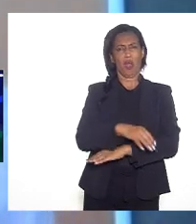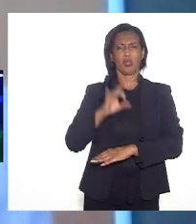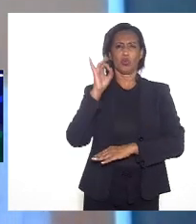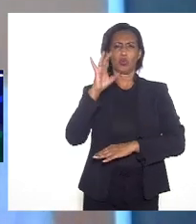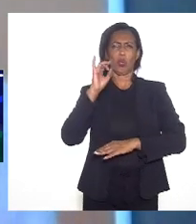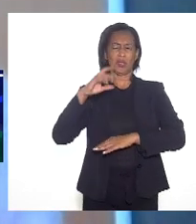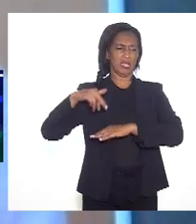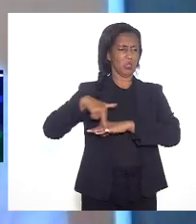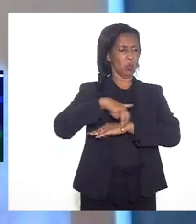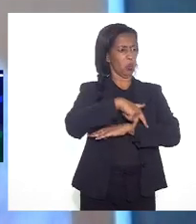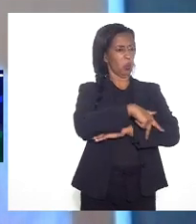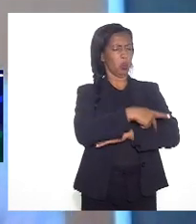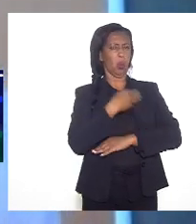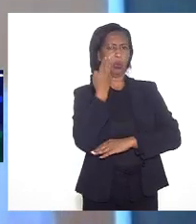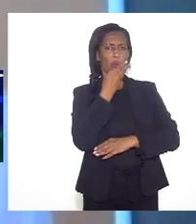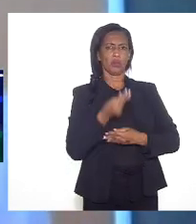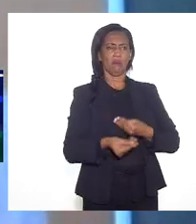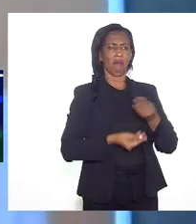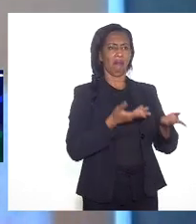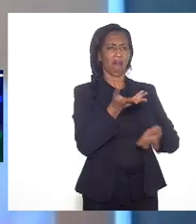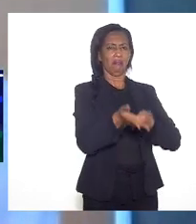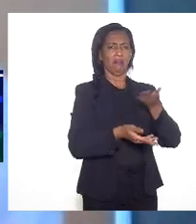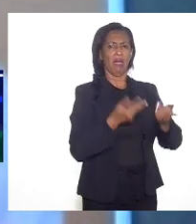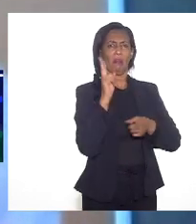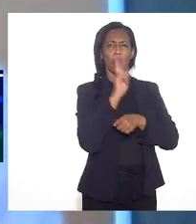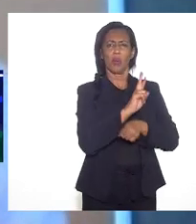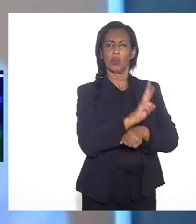rua, sabe? Sem nenhuma proteção,